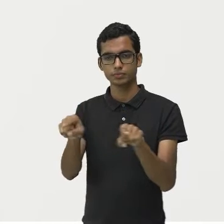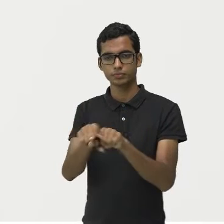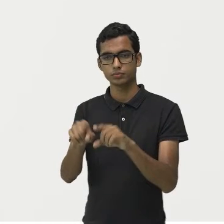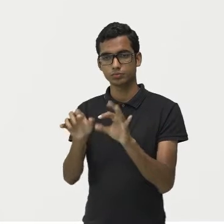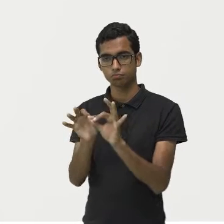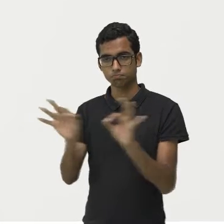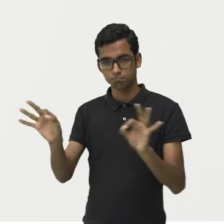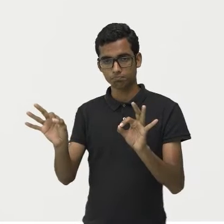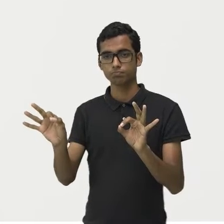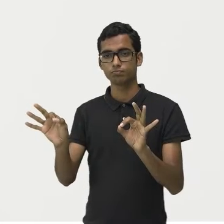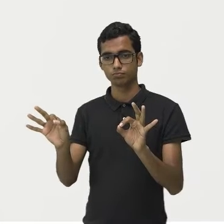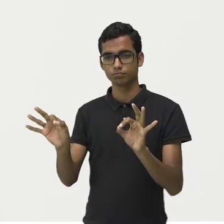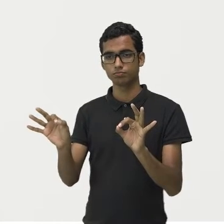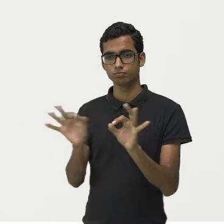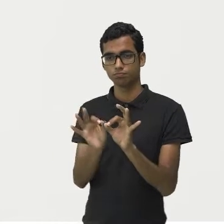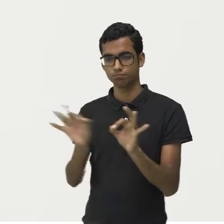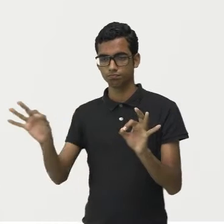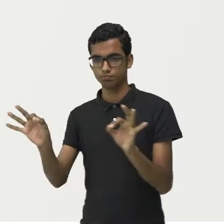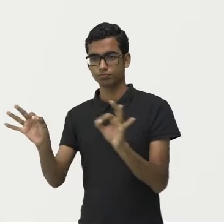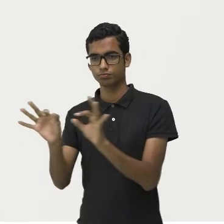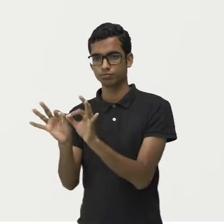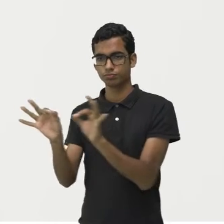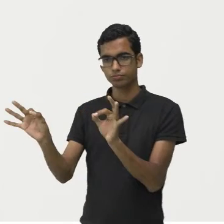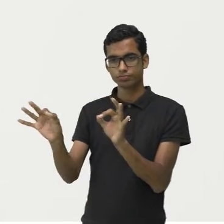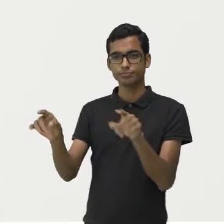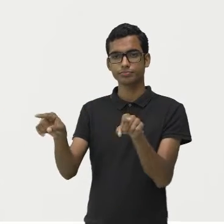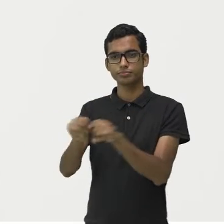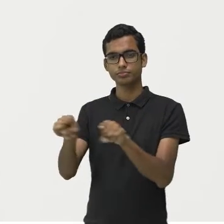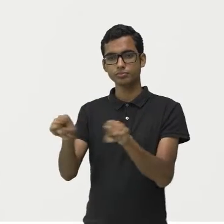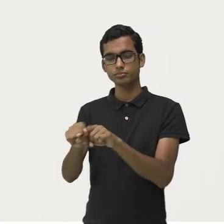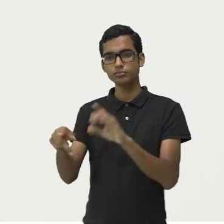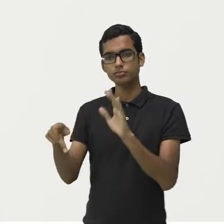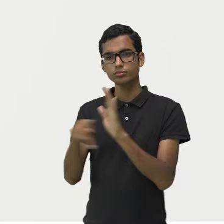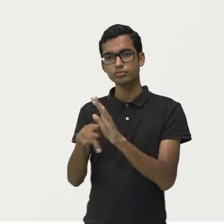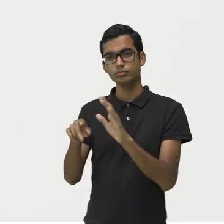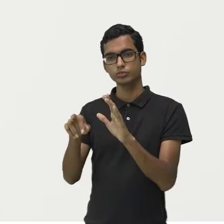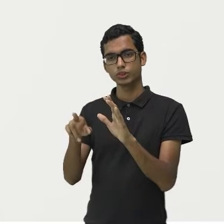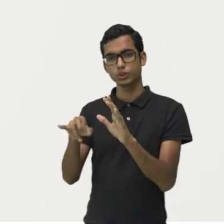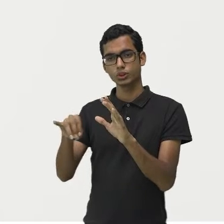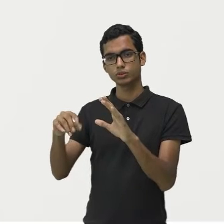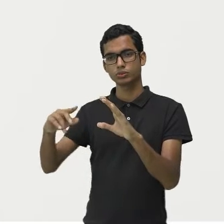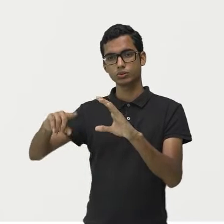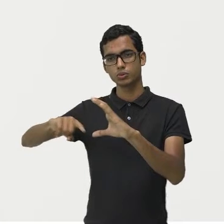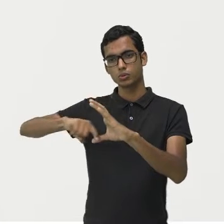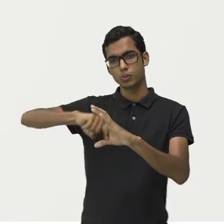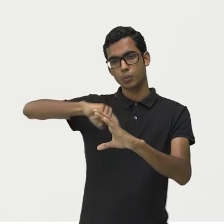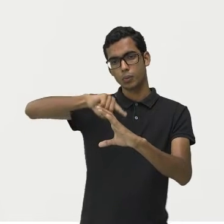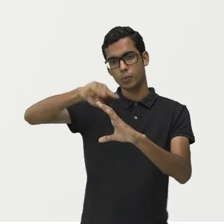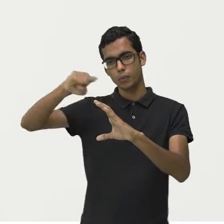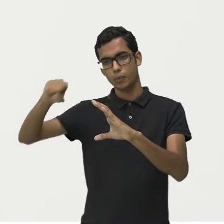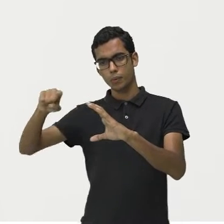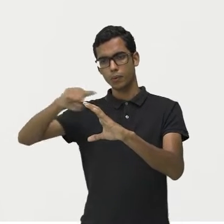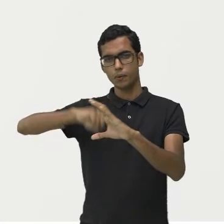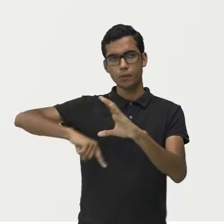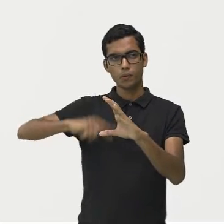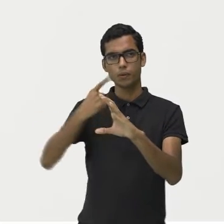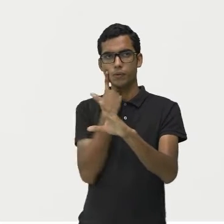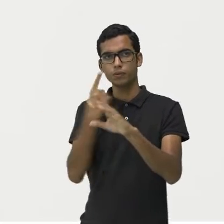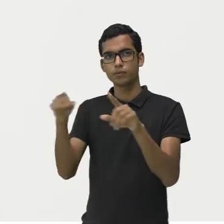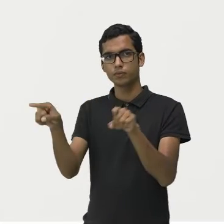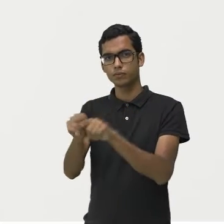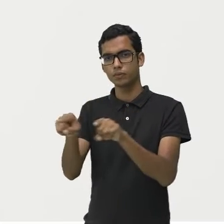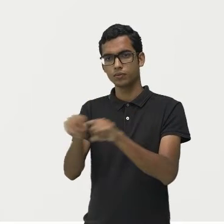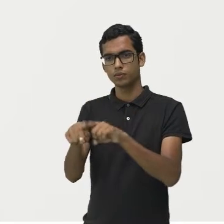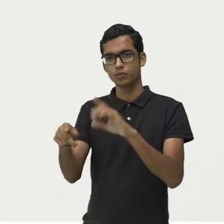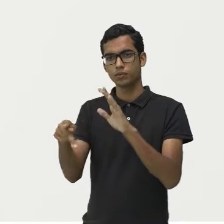focal, que é a distância do vértice até o foco, e o raio de curvatura, que é a distância do vértice até